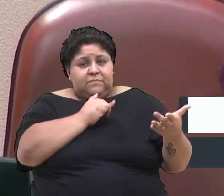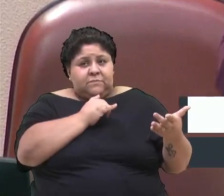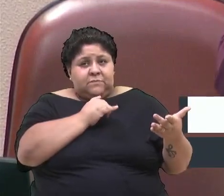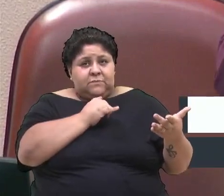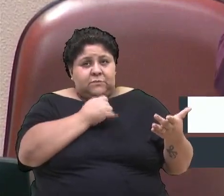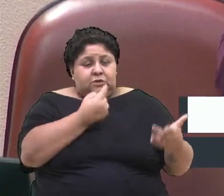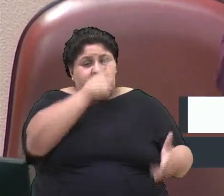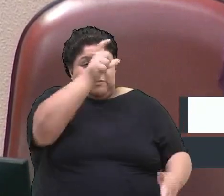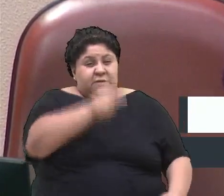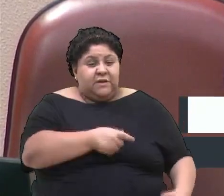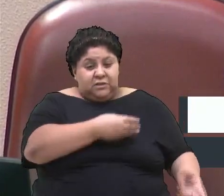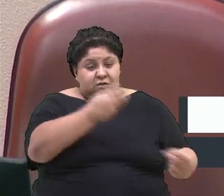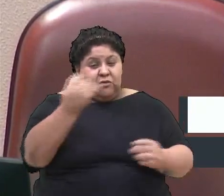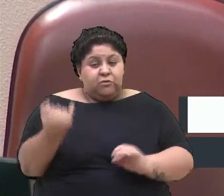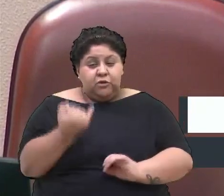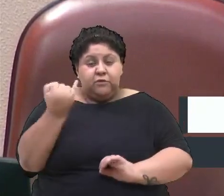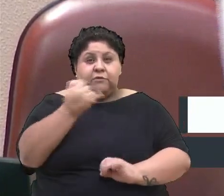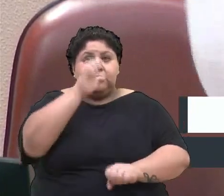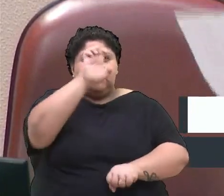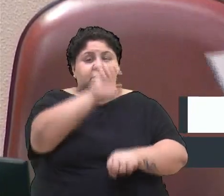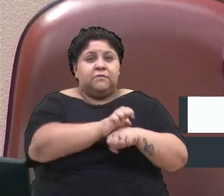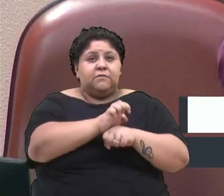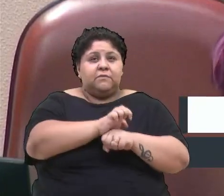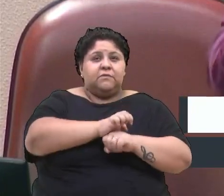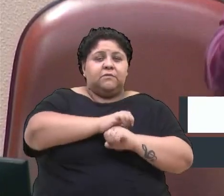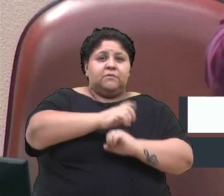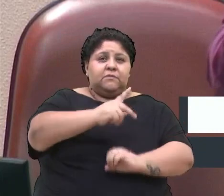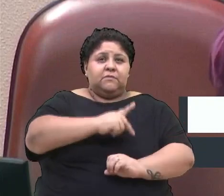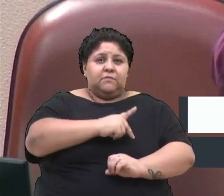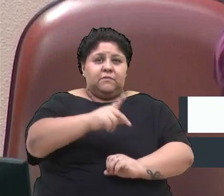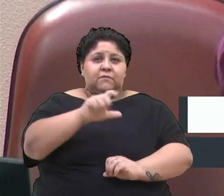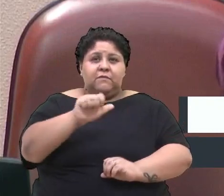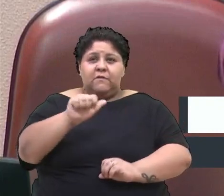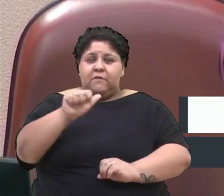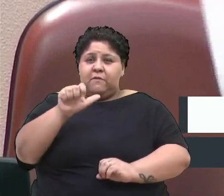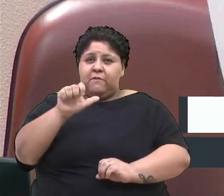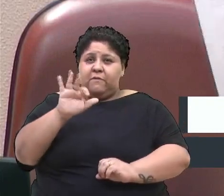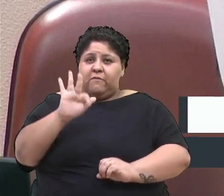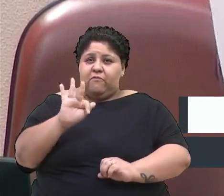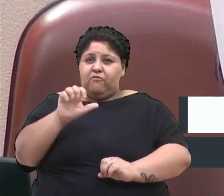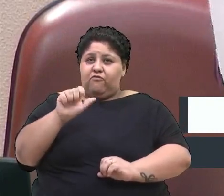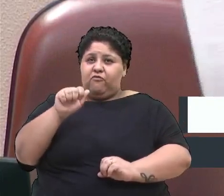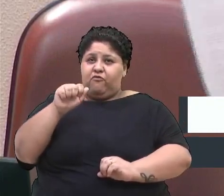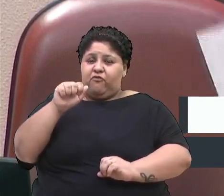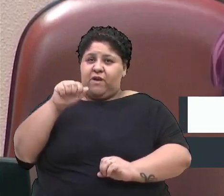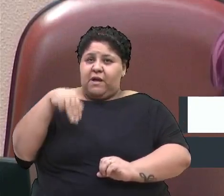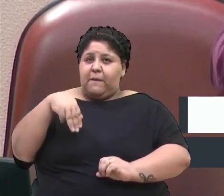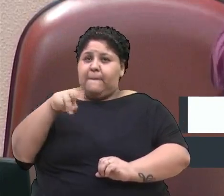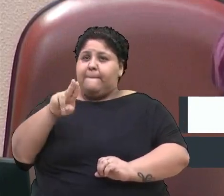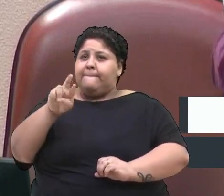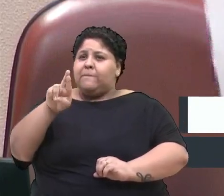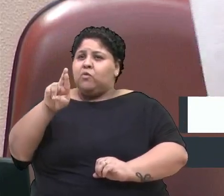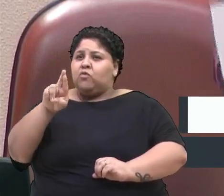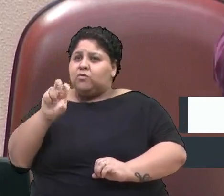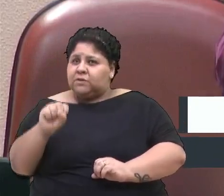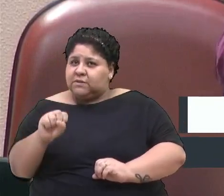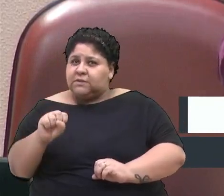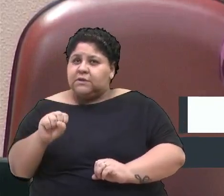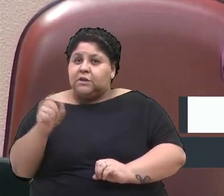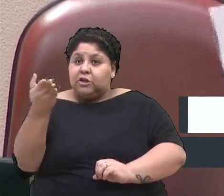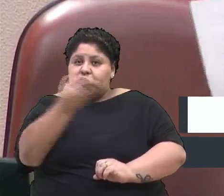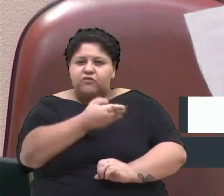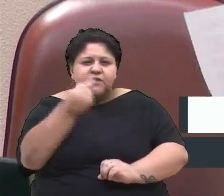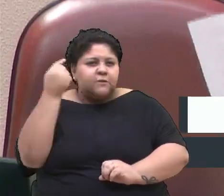muito importante do Estado, que é o presidente da FAMUR, senhores vereadores, que vocês deveriam escutar muito bem